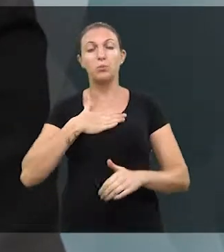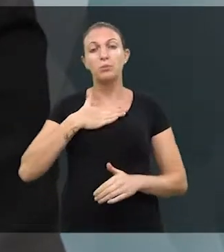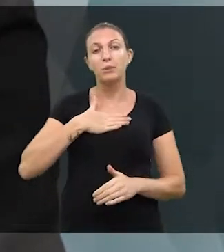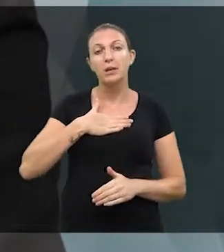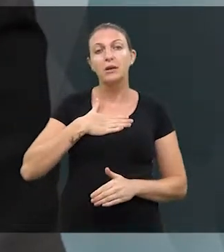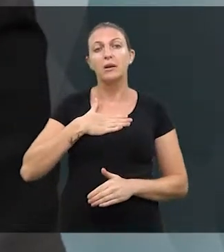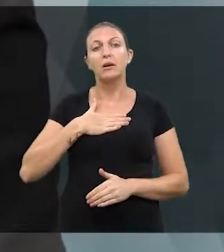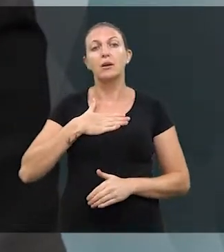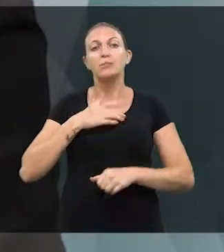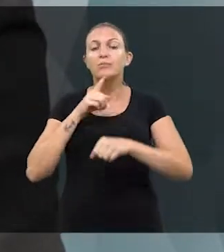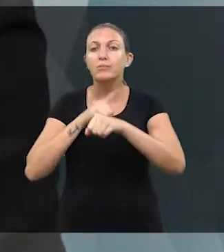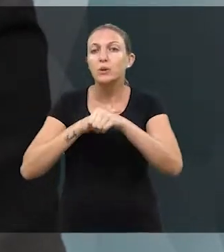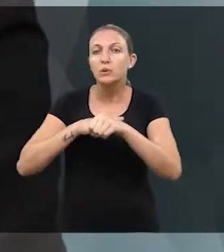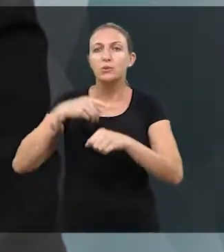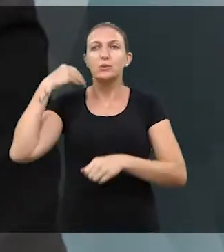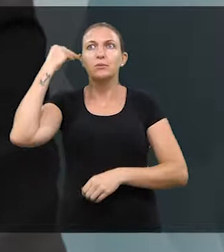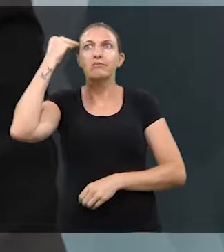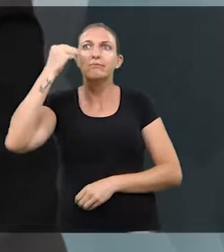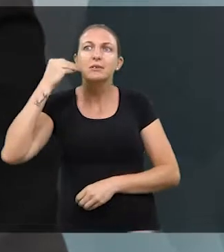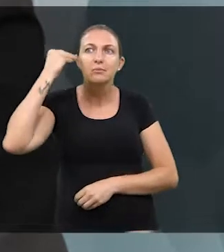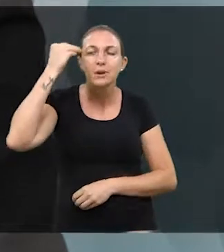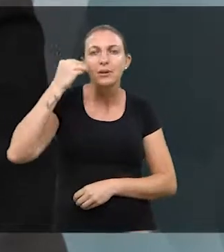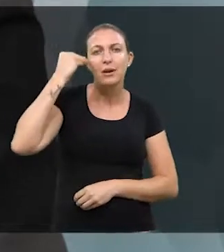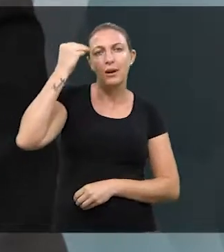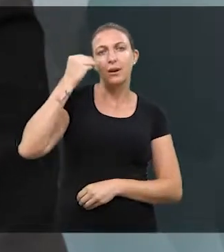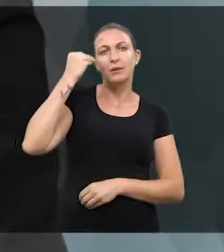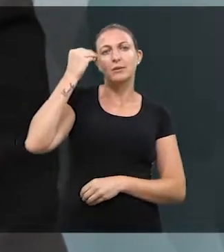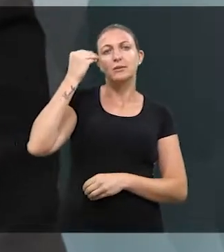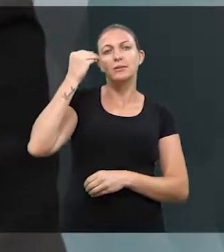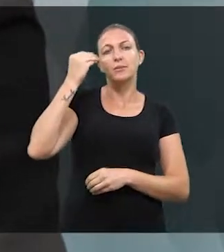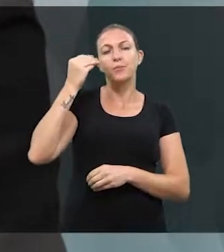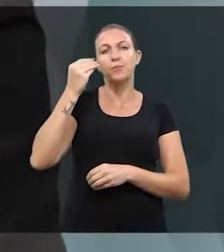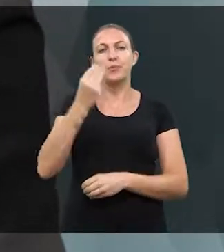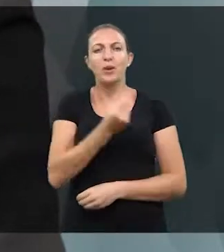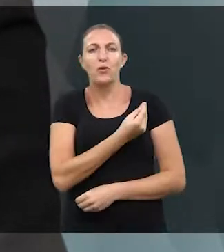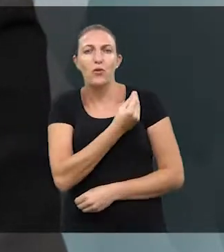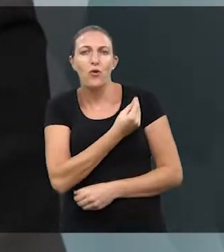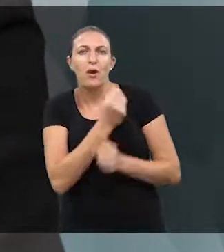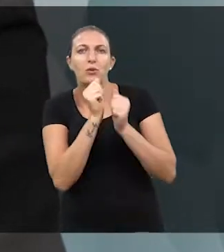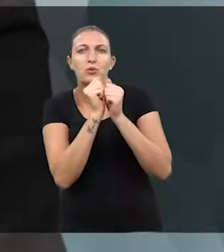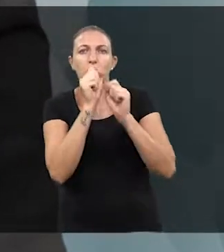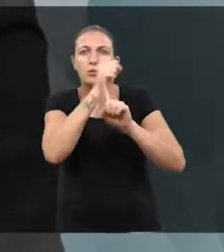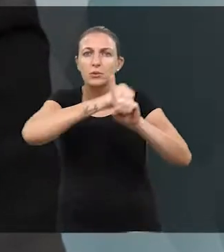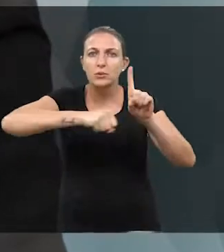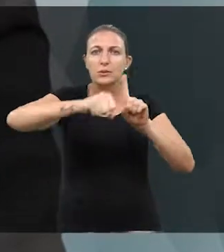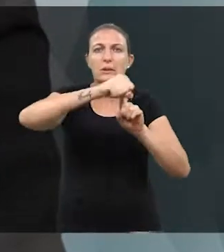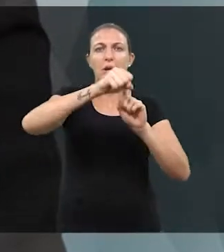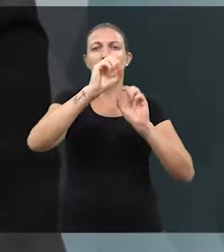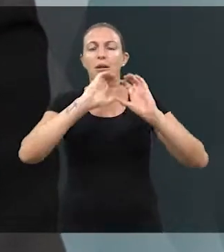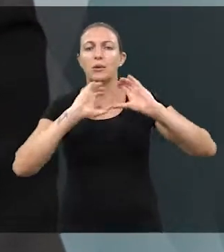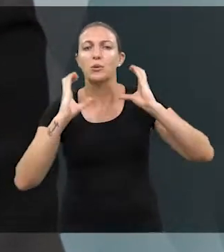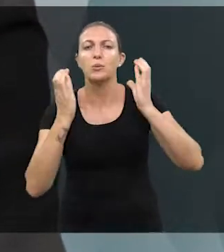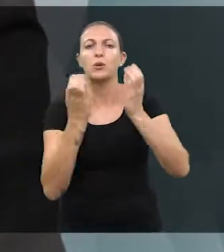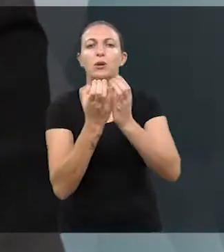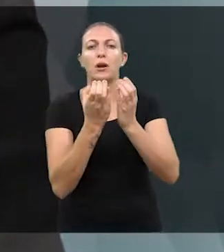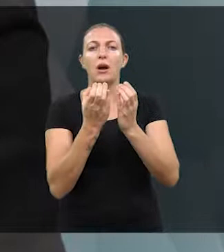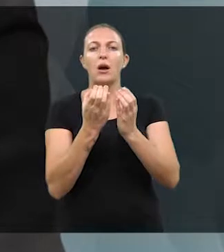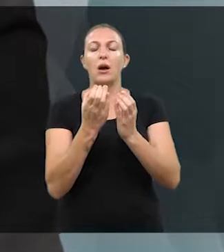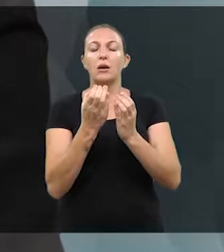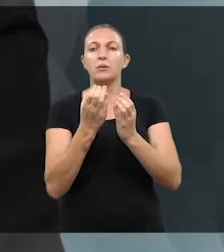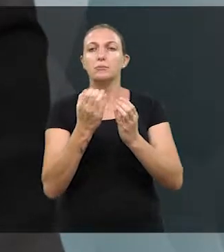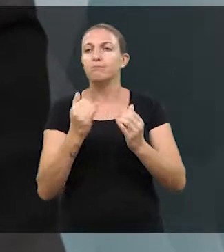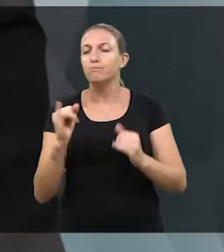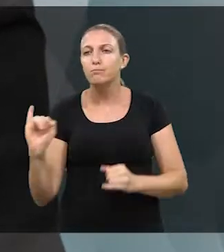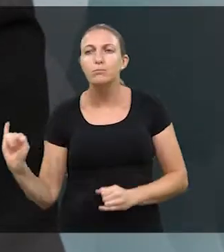grande período de experiência pra mim né esse convívio com a sociedade com a comunidade chinês tem sido assim muito